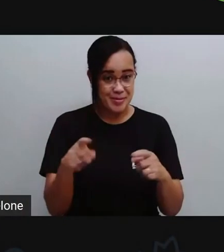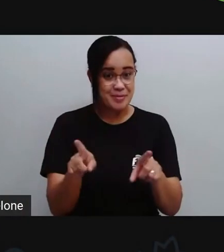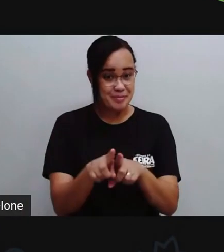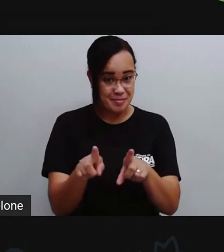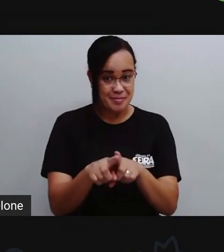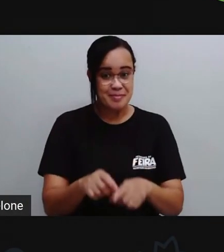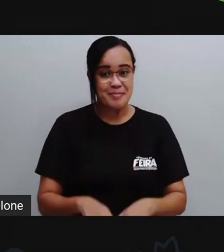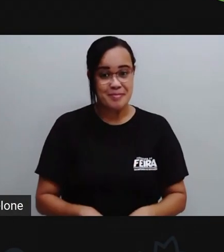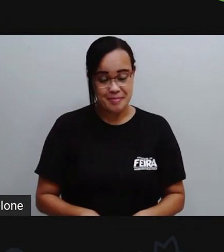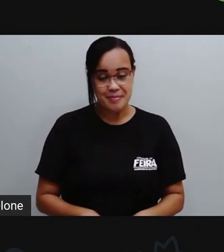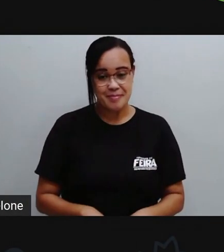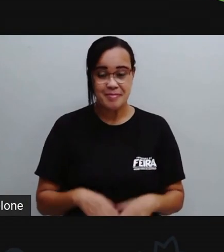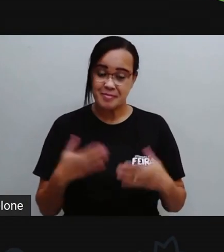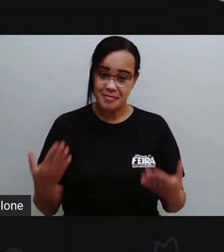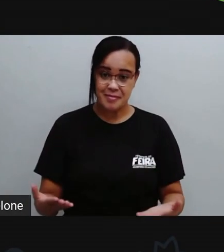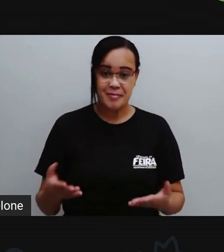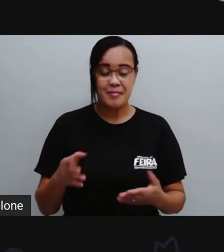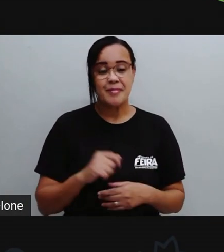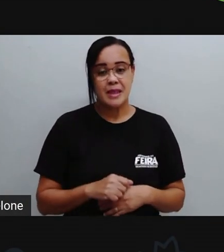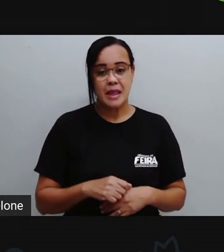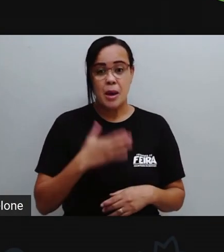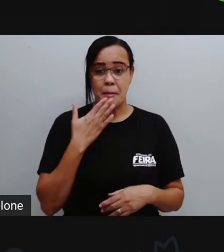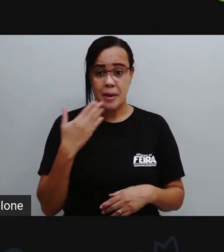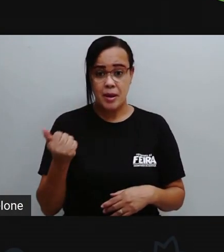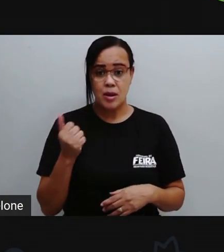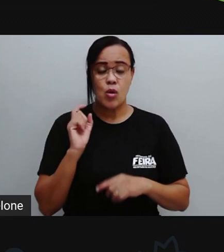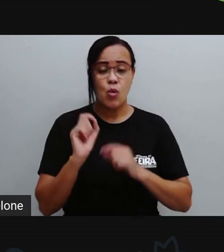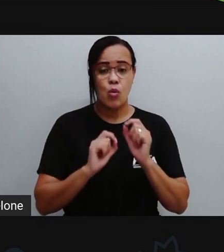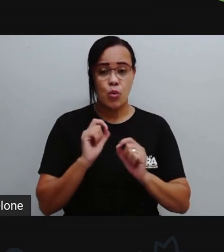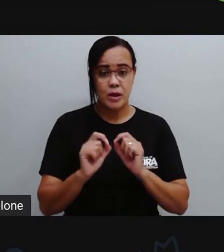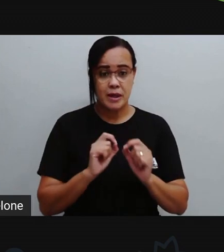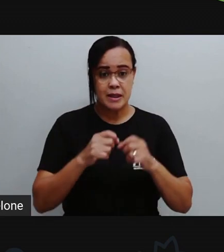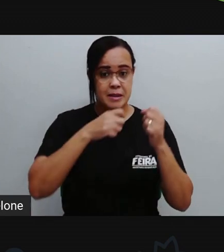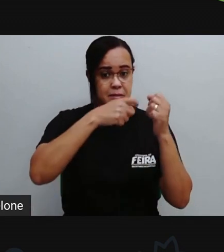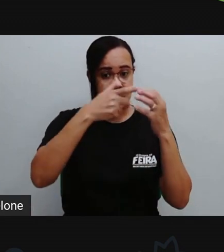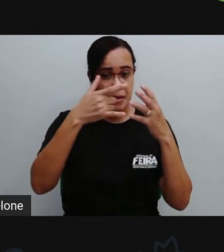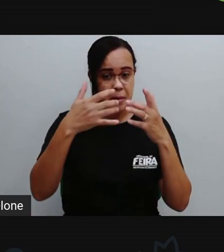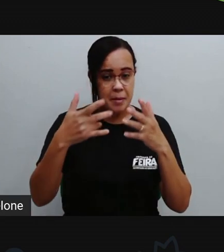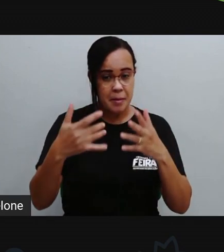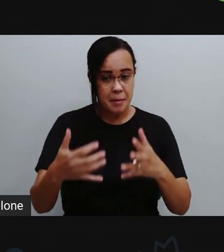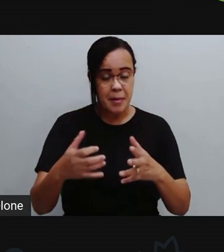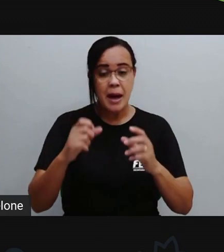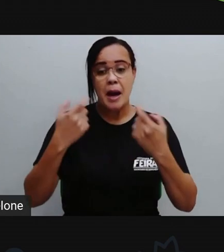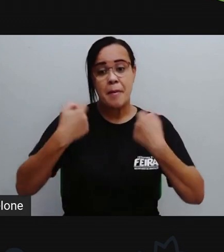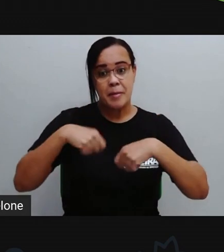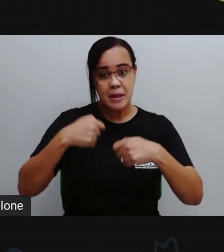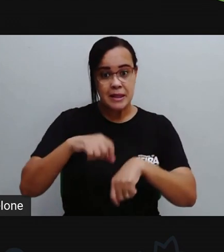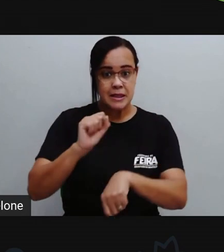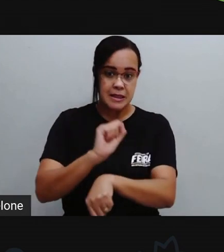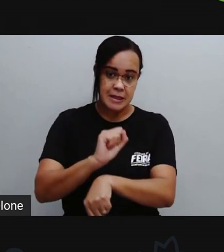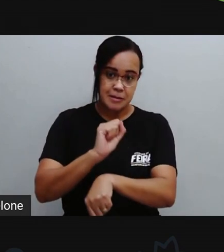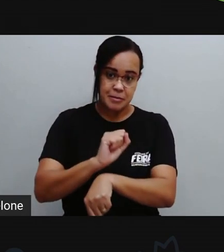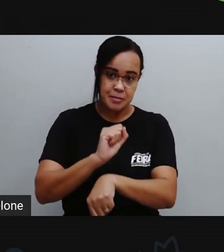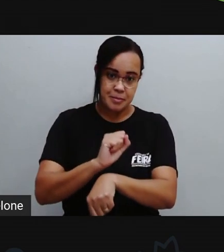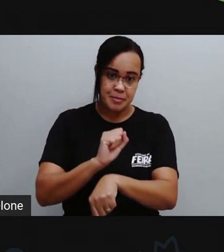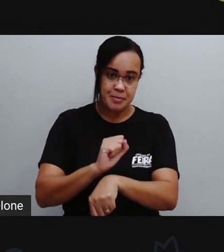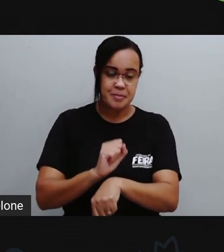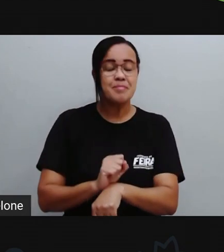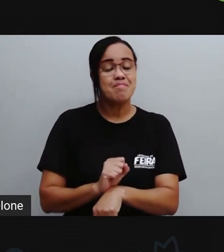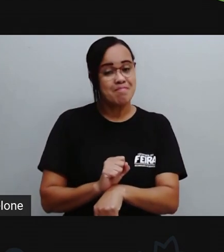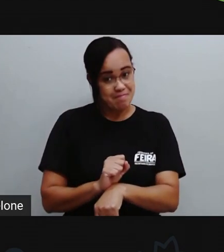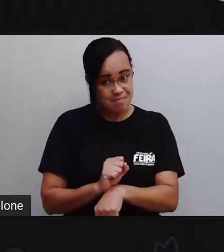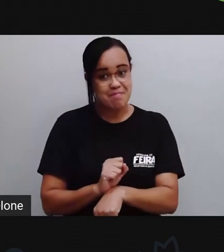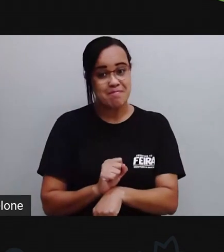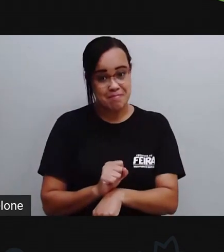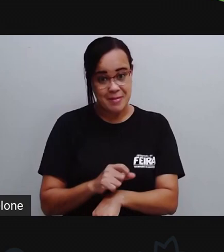aí você, como a Pro falou, o ideal é que vocês, ela explica isso, né, que deixe secar por mais de 72 horas,